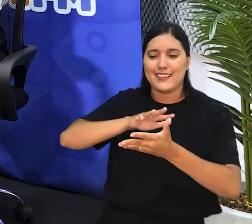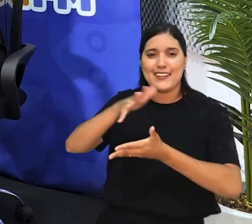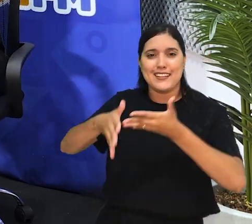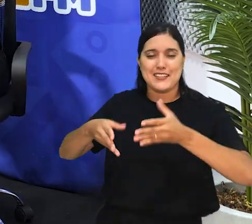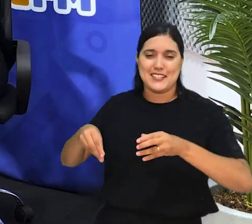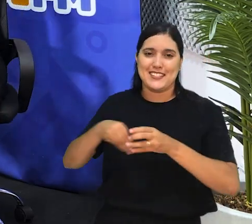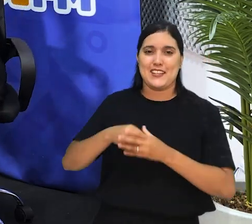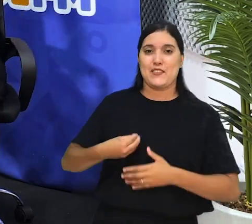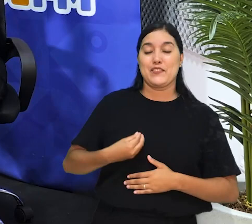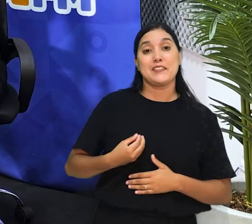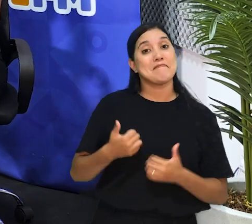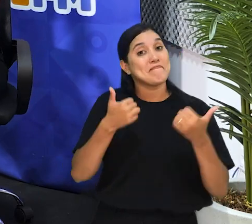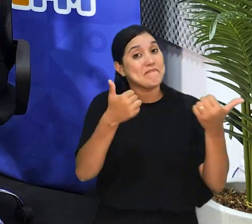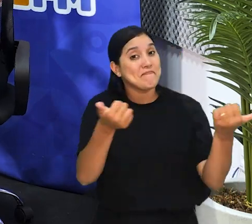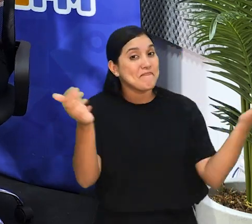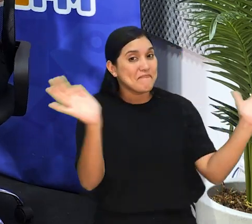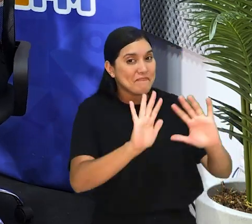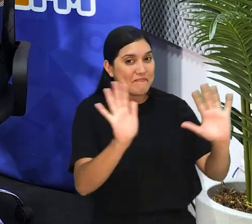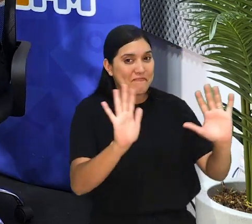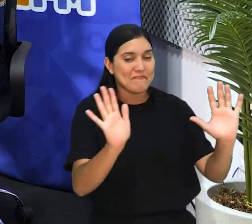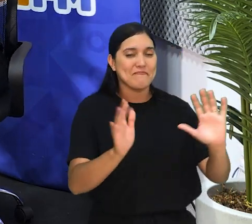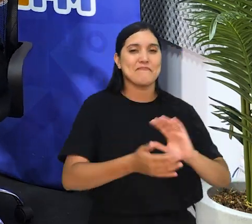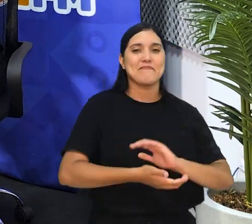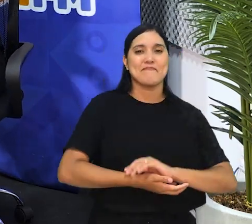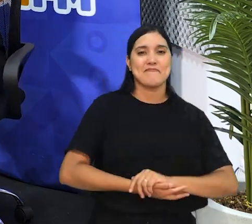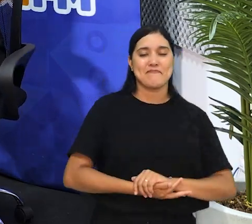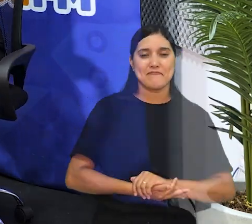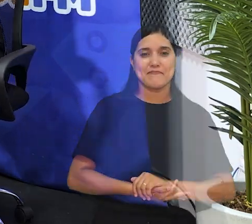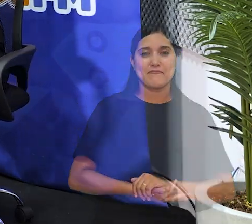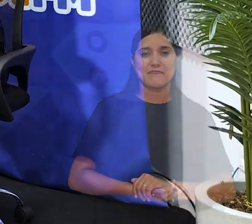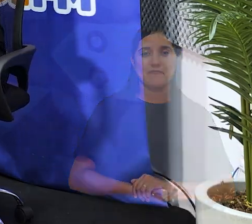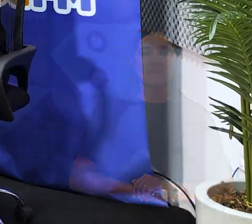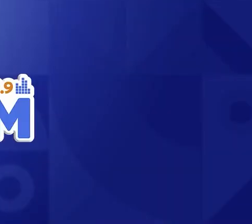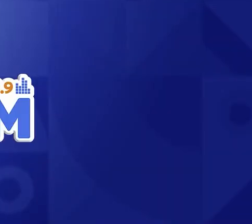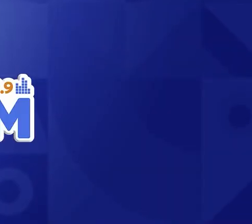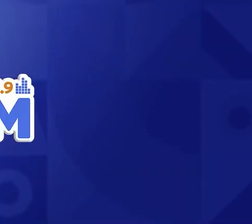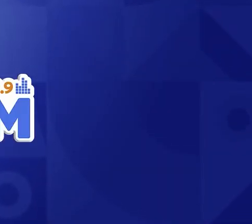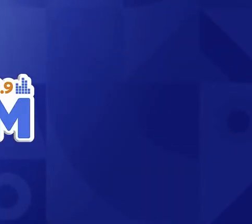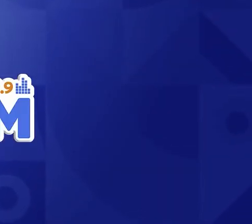vida. Então é isso aí. Até mais. Tchau.